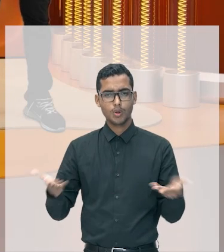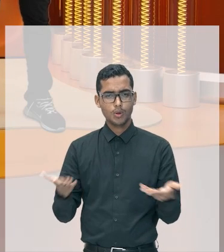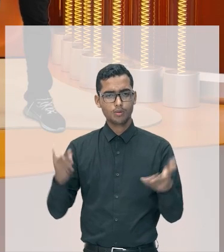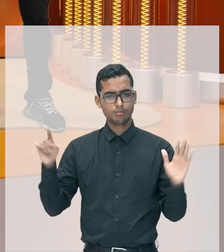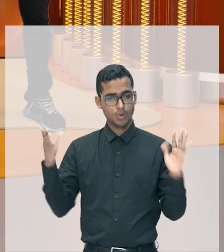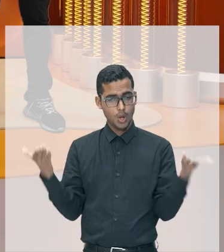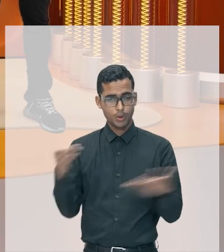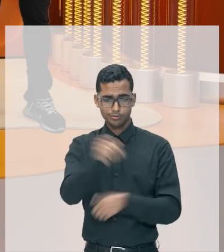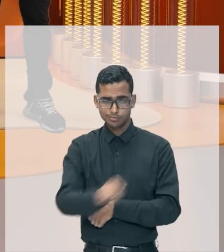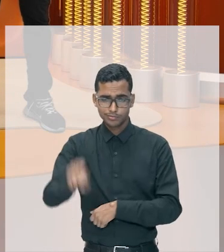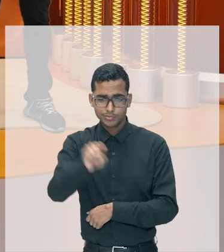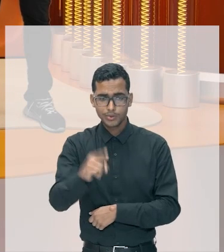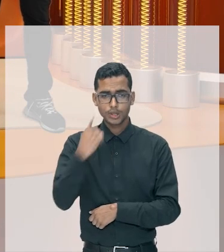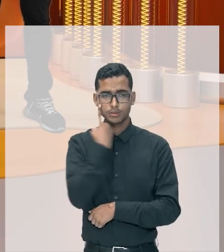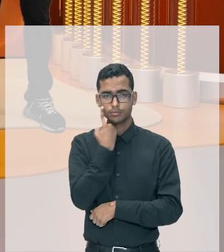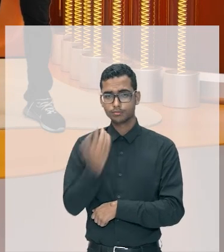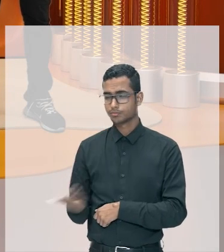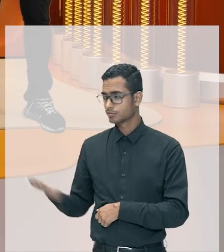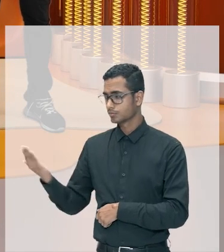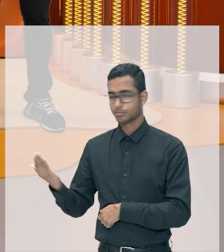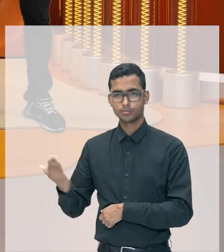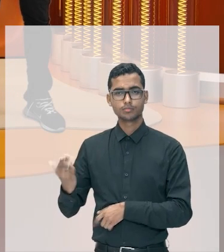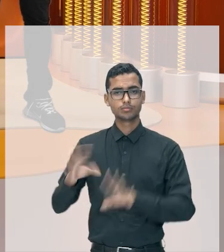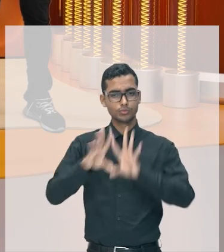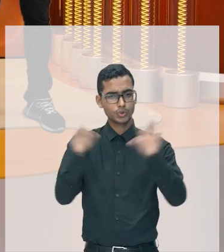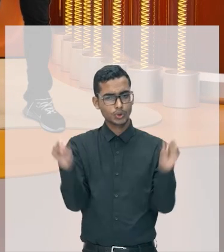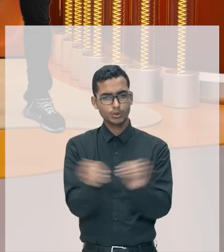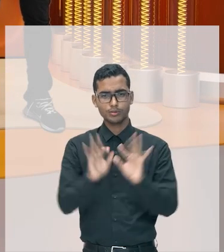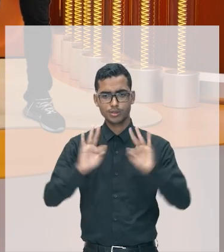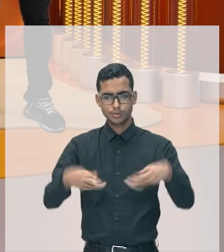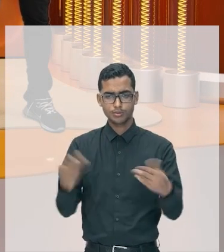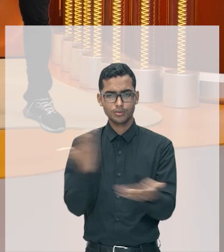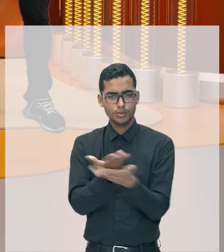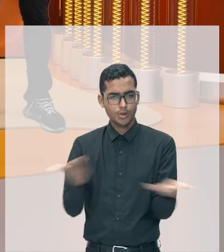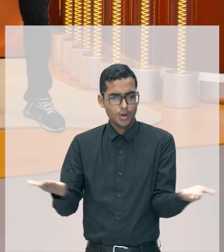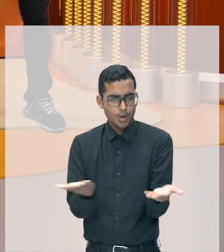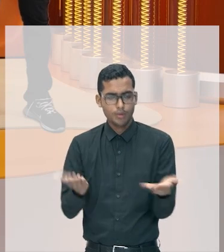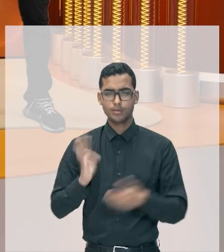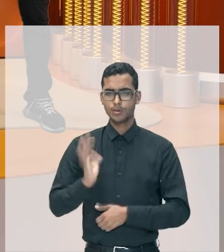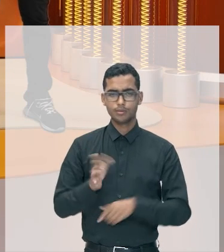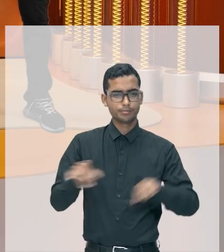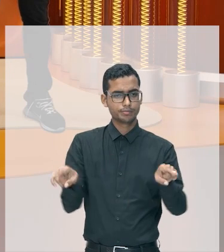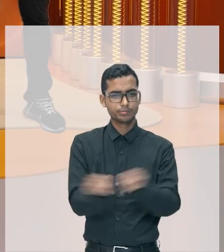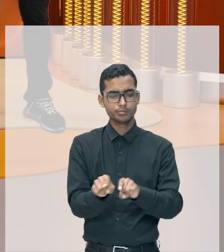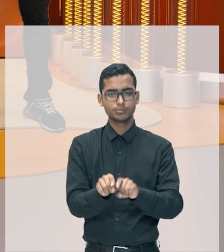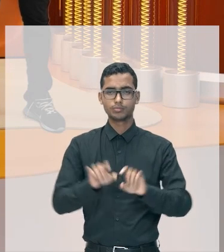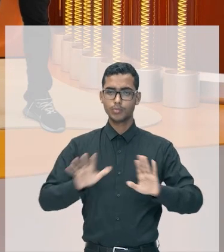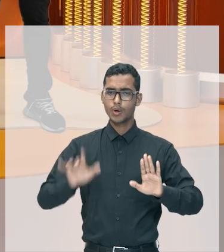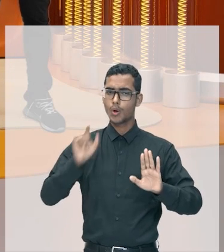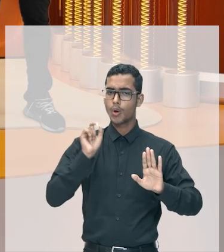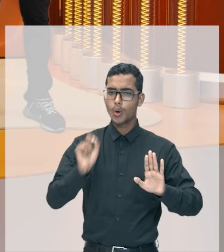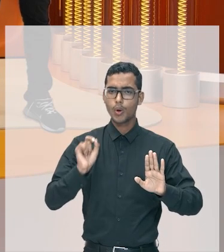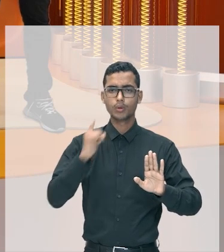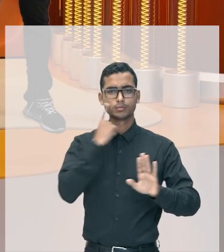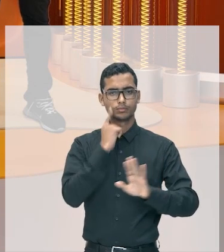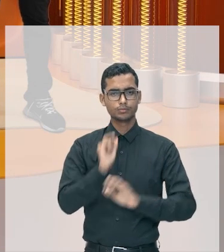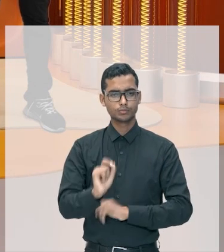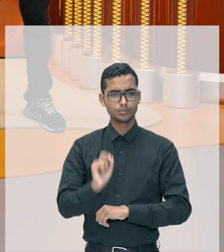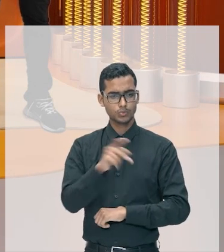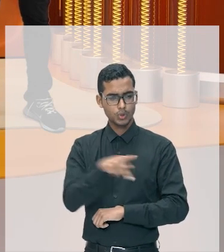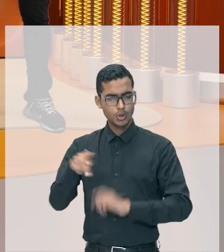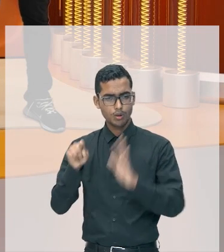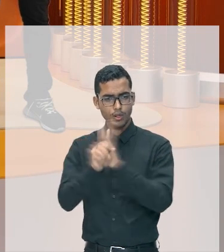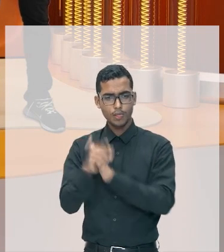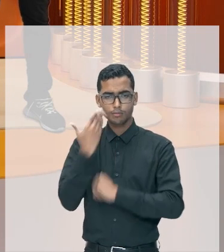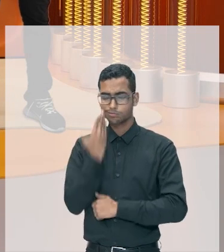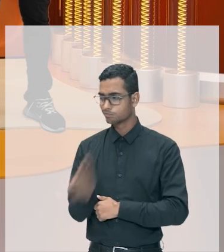com vocês. O professor está encerrando a nossa aula por aqui, mas o professor vai deixar aí